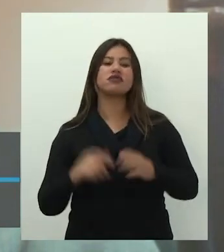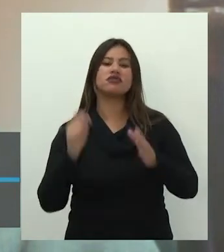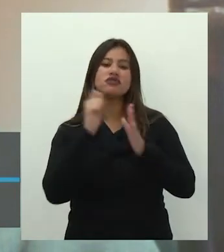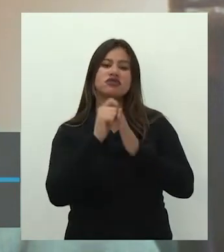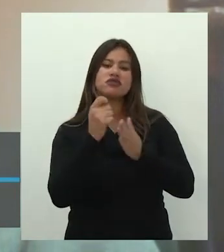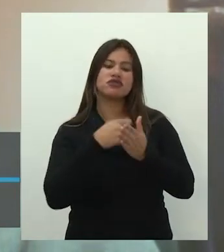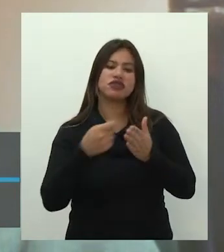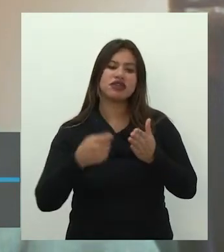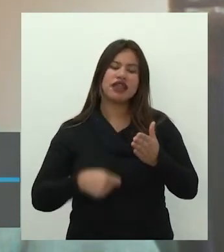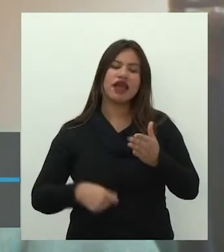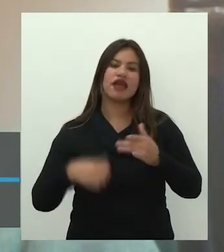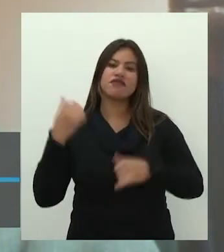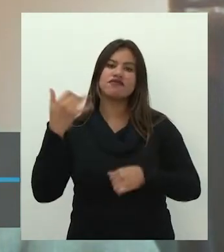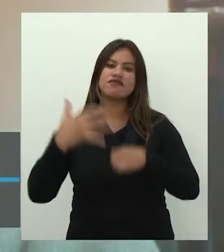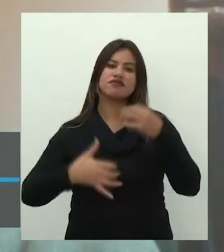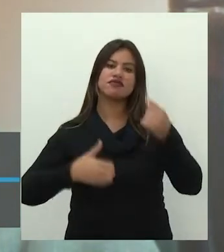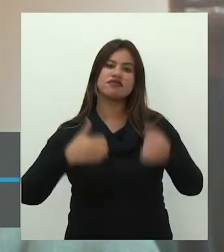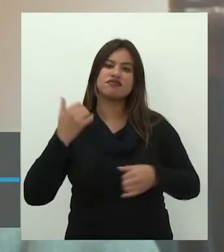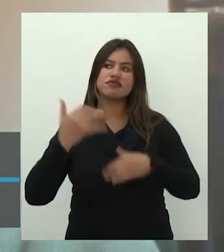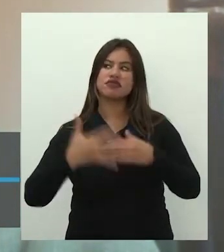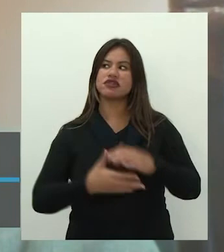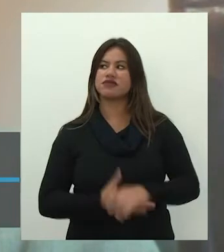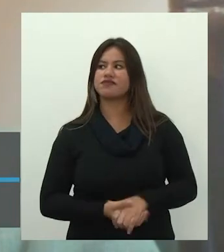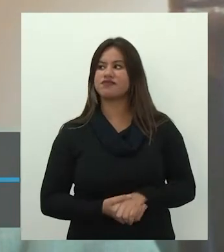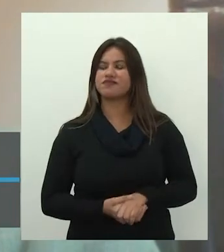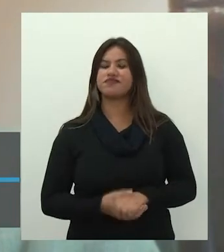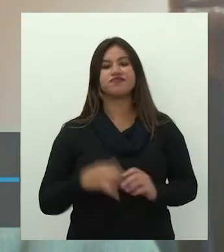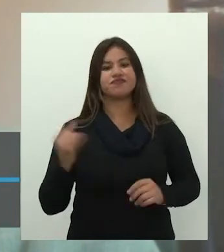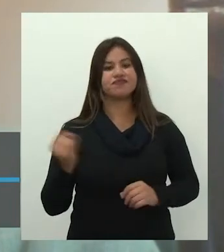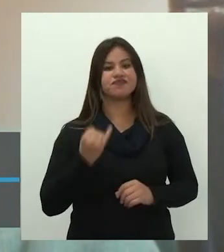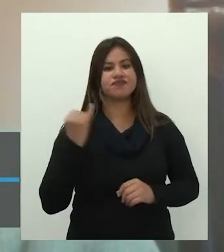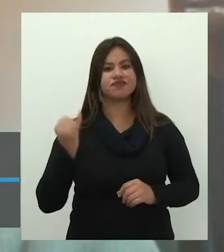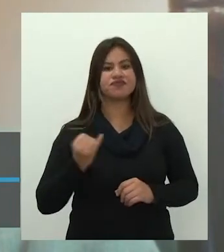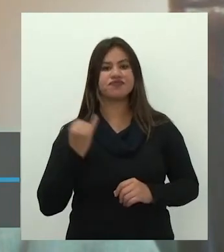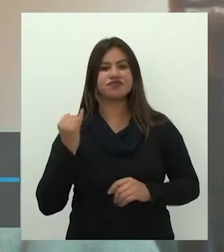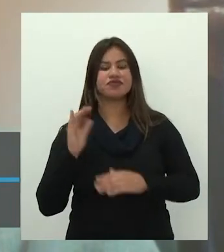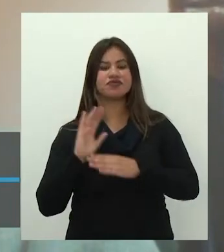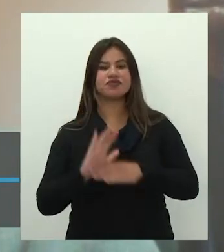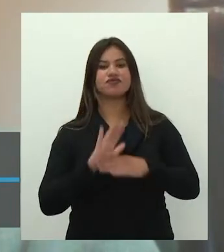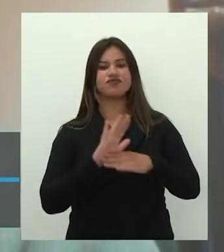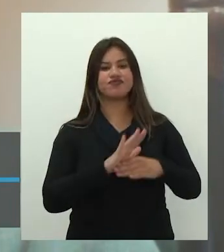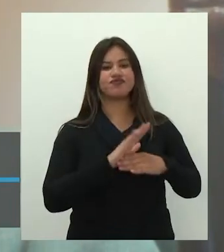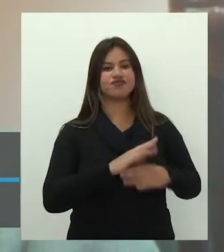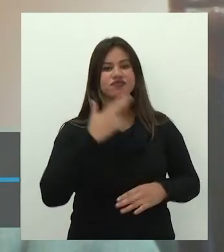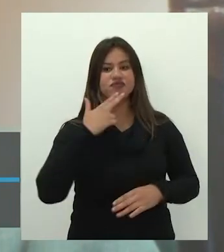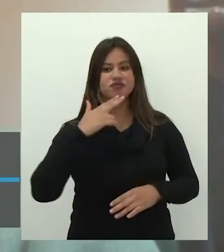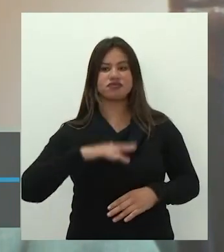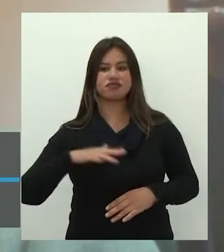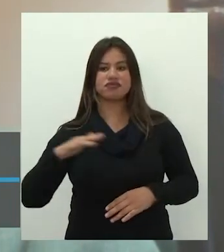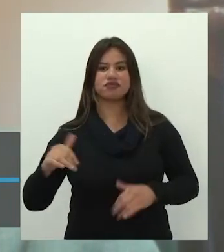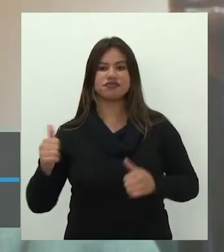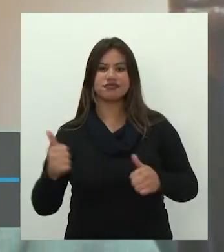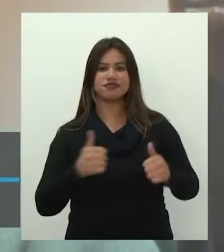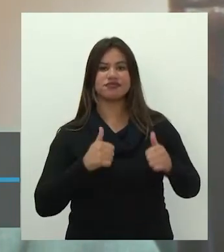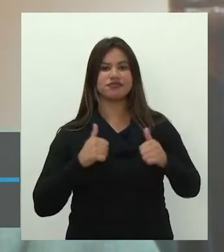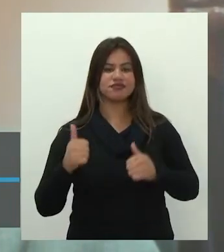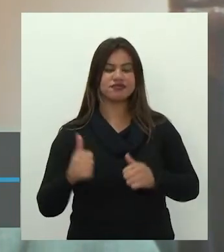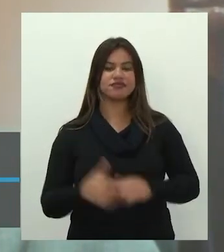que contam. Isso acho que vale e faz com que a educação da criança sempre seja muito rica.